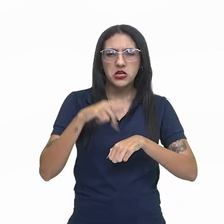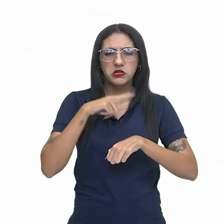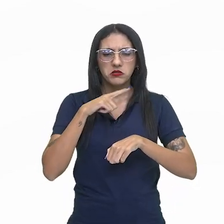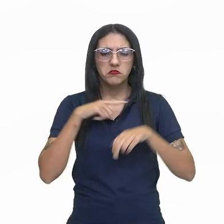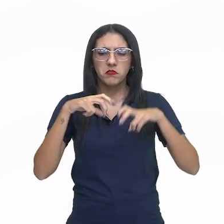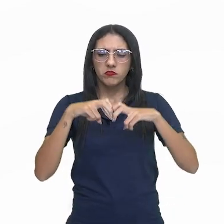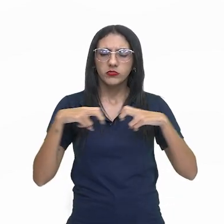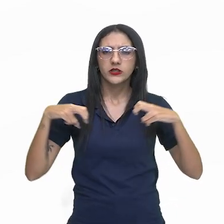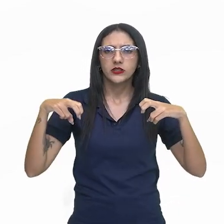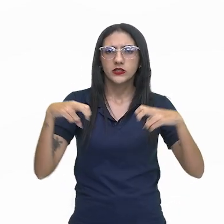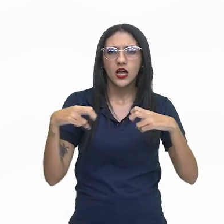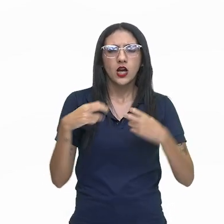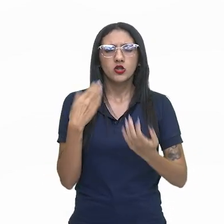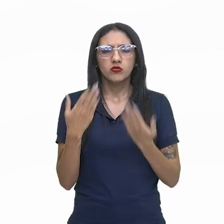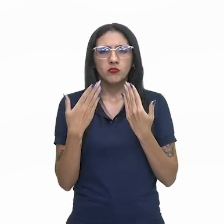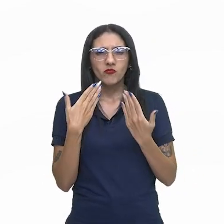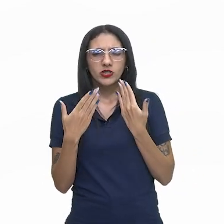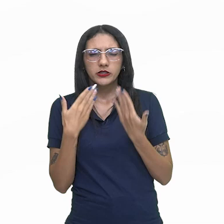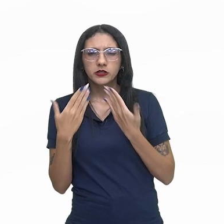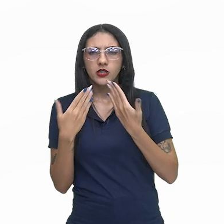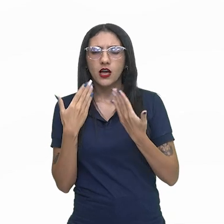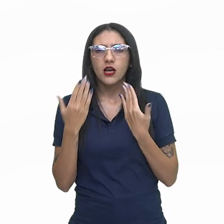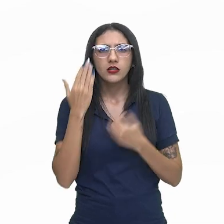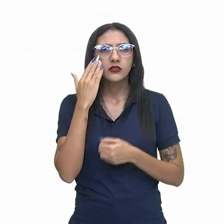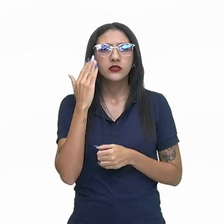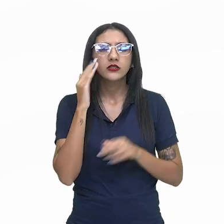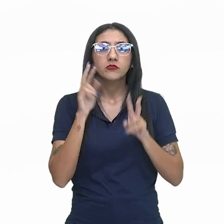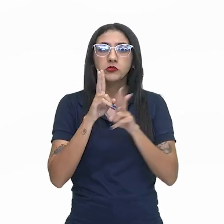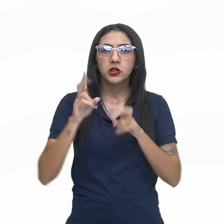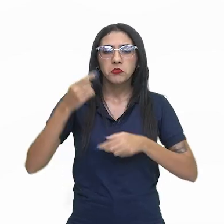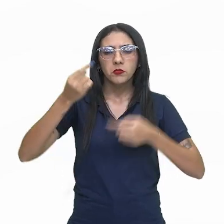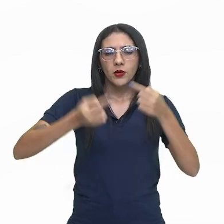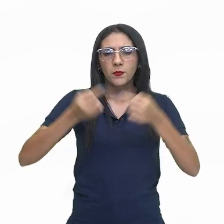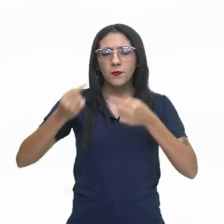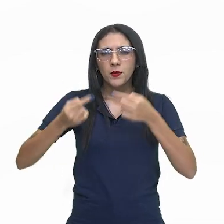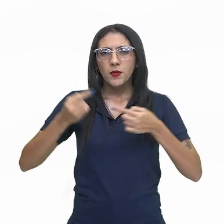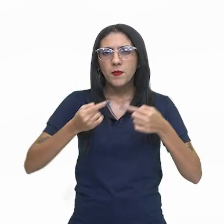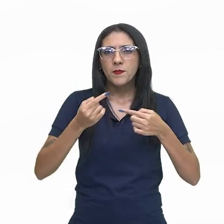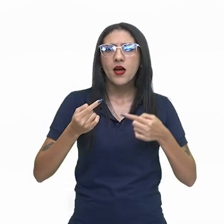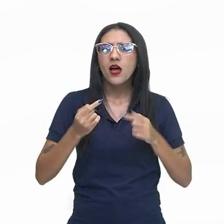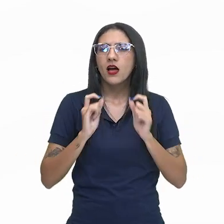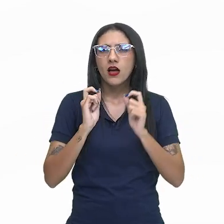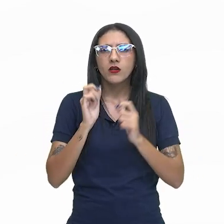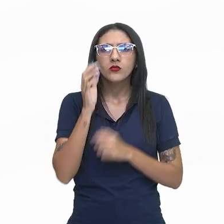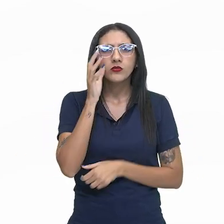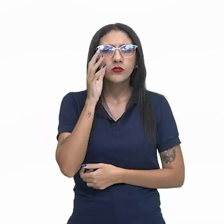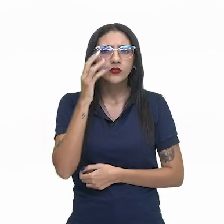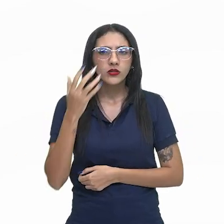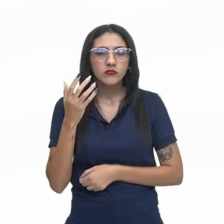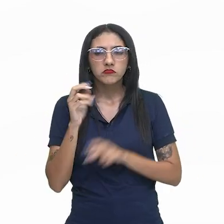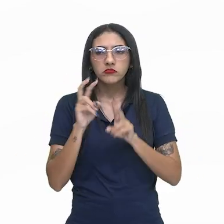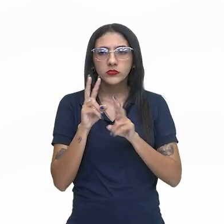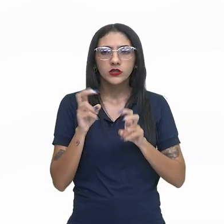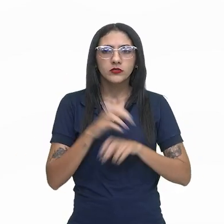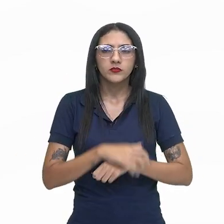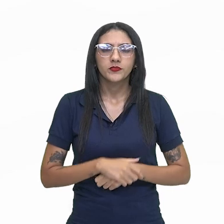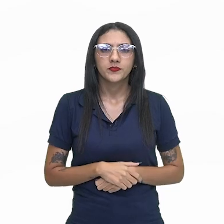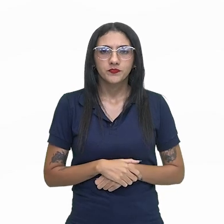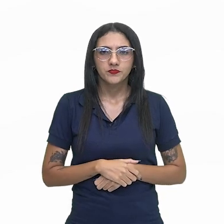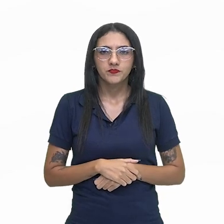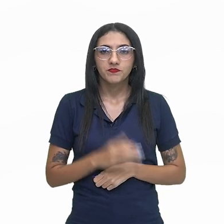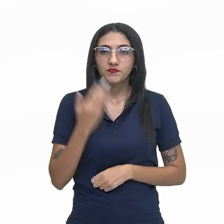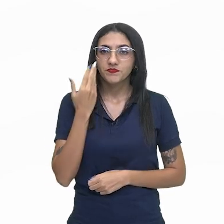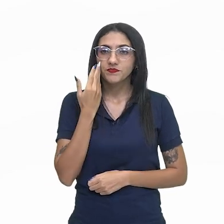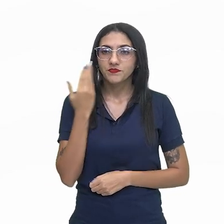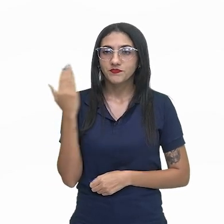os cientistas, os ambientalistas, e discutir o que vem acontecendo, né, como é o caso aí da